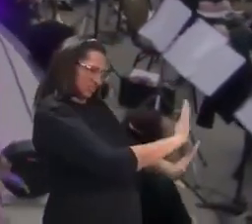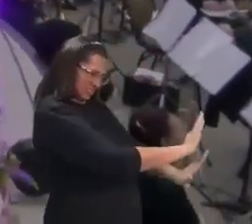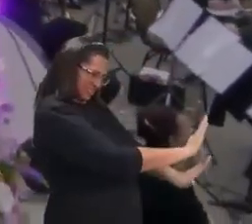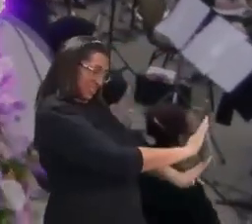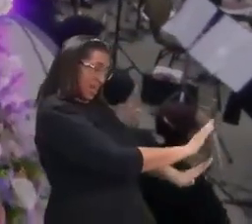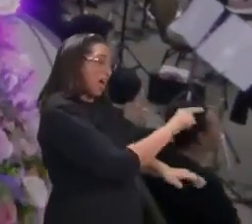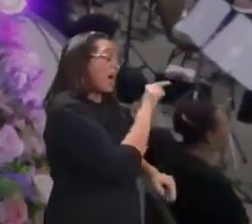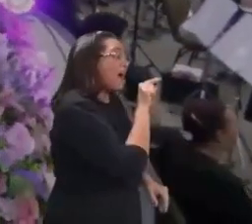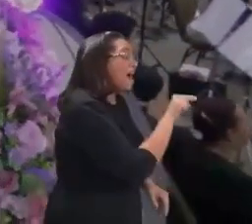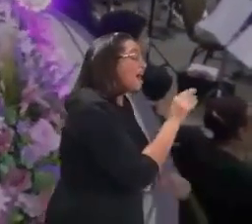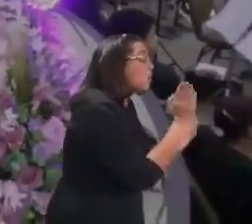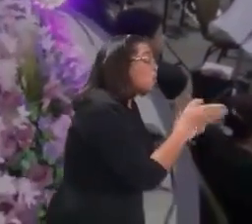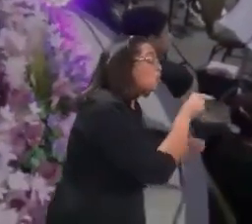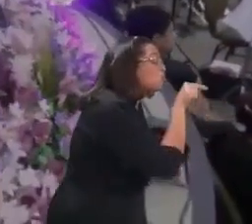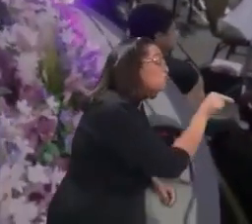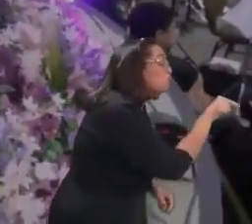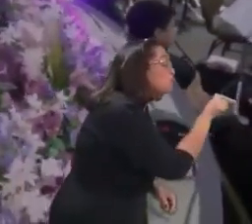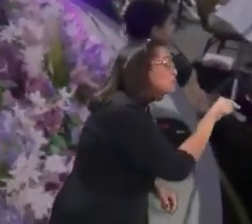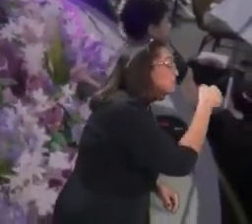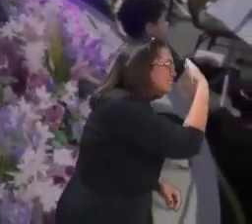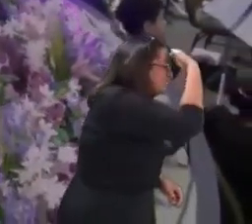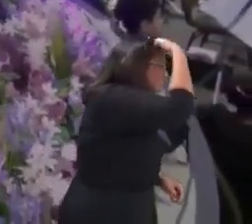Você, mulher, vá.